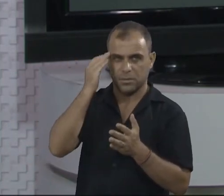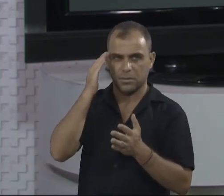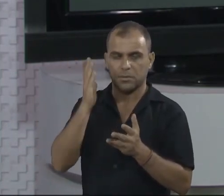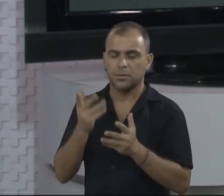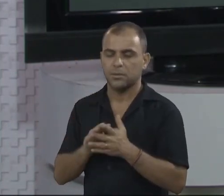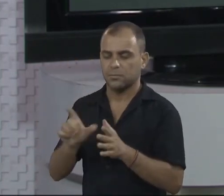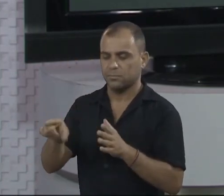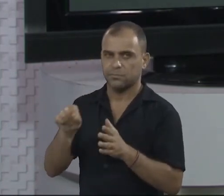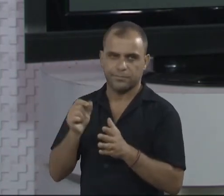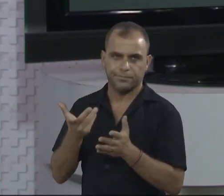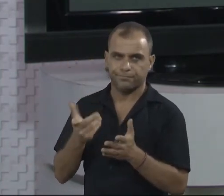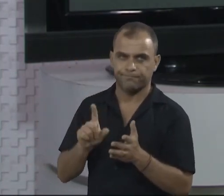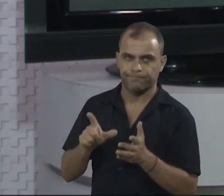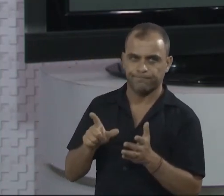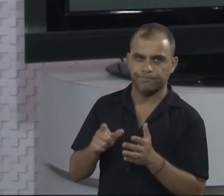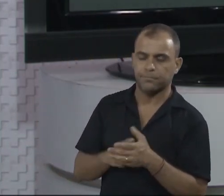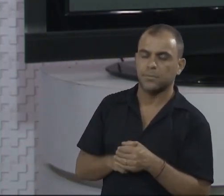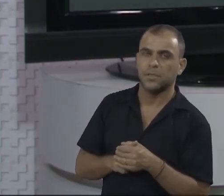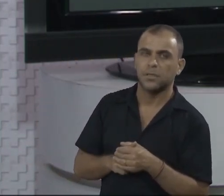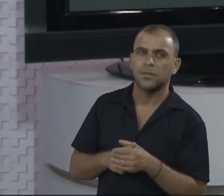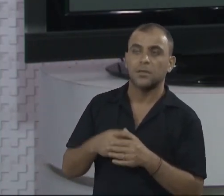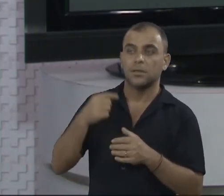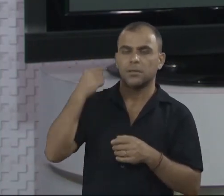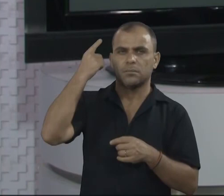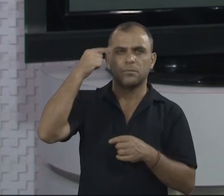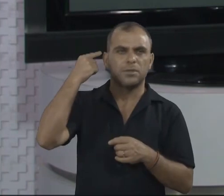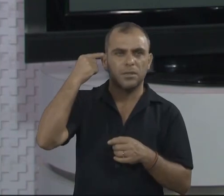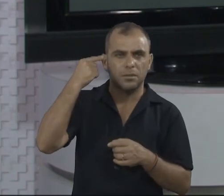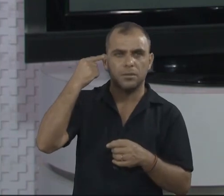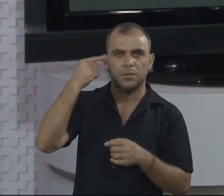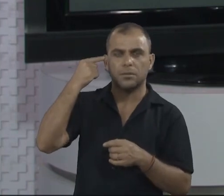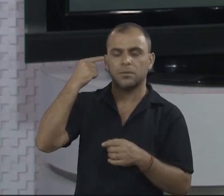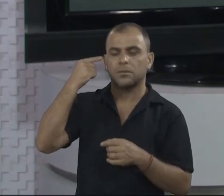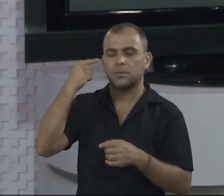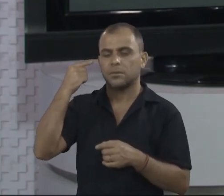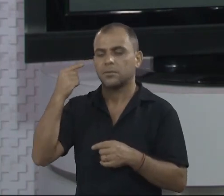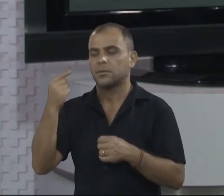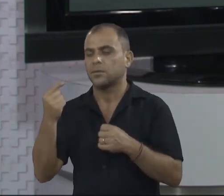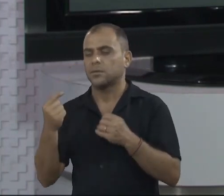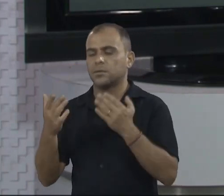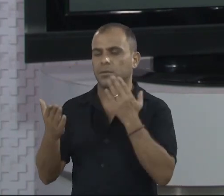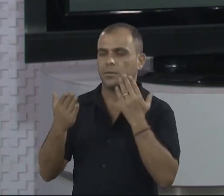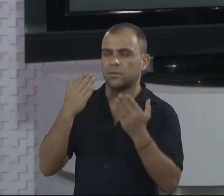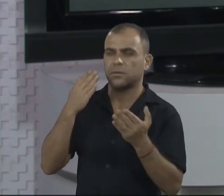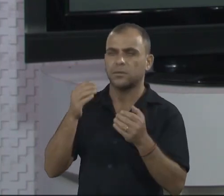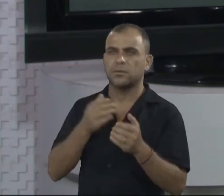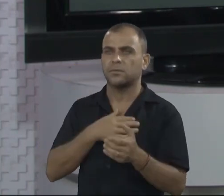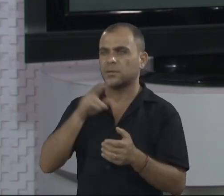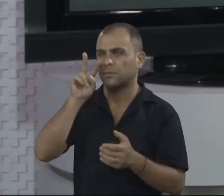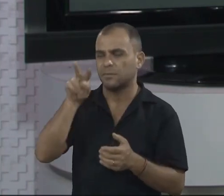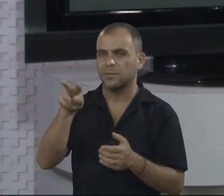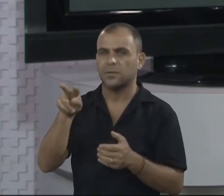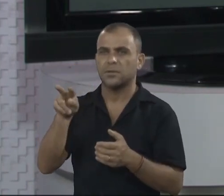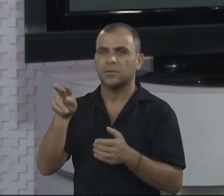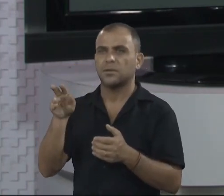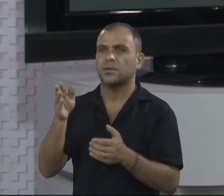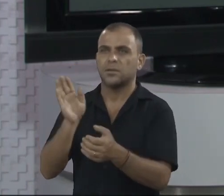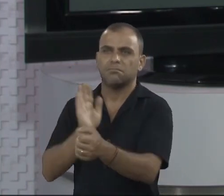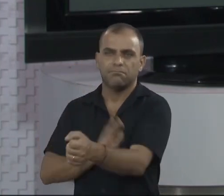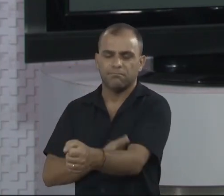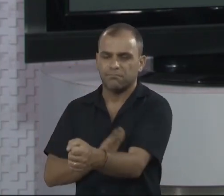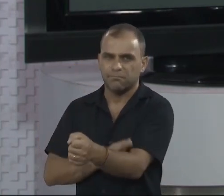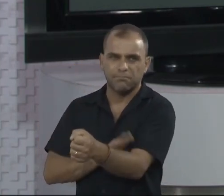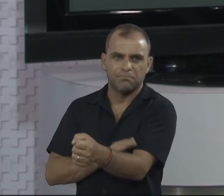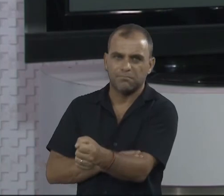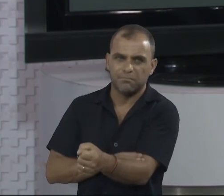Também pode causar problemas psiquiátricos, como esquizofrenia, psicose, demência, além do vício em si, que é